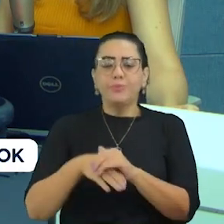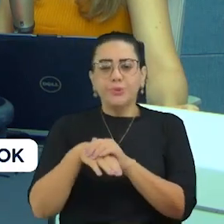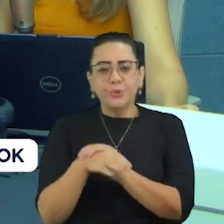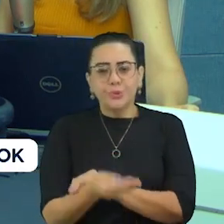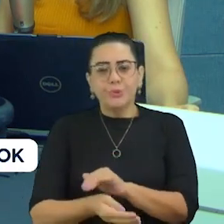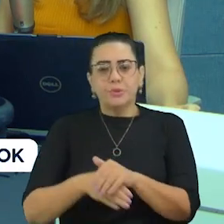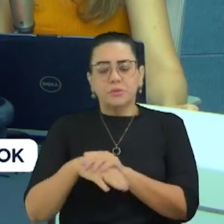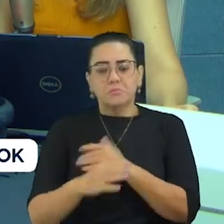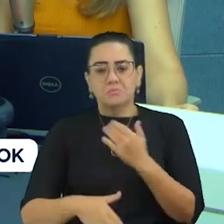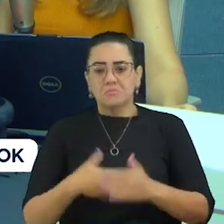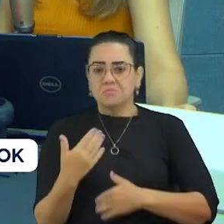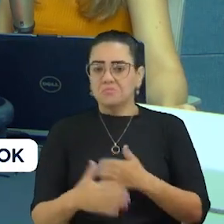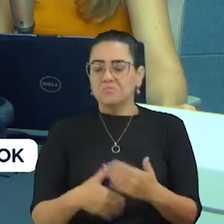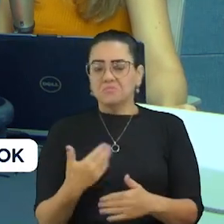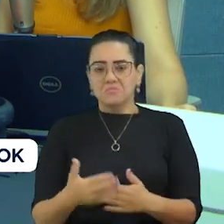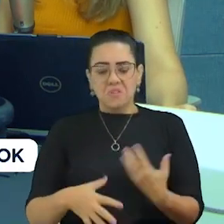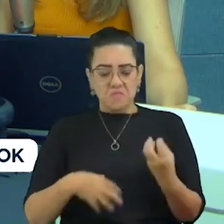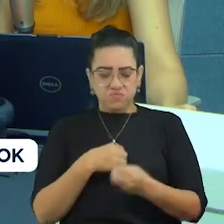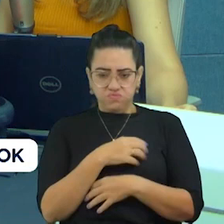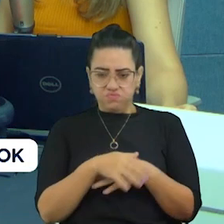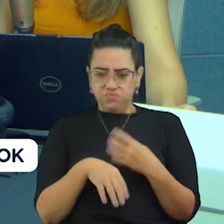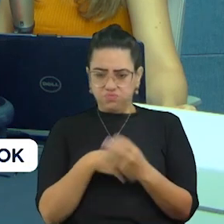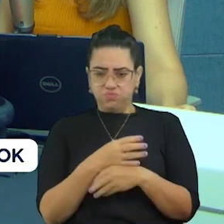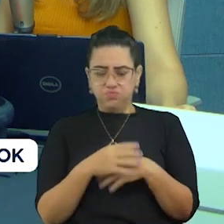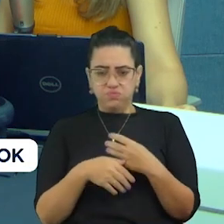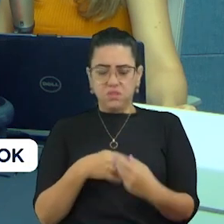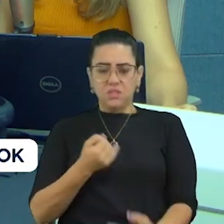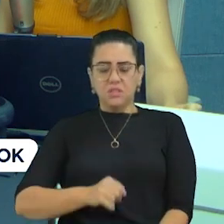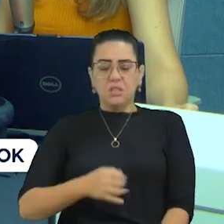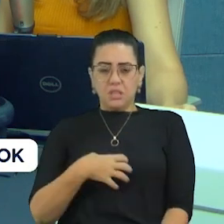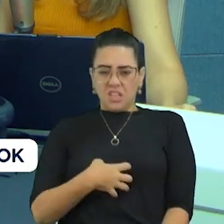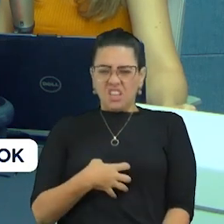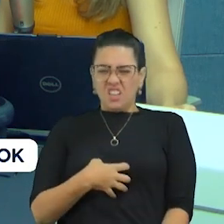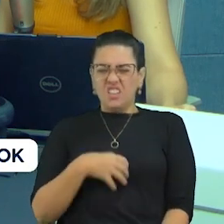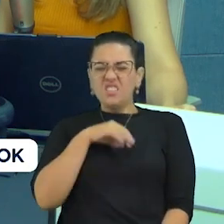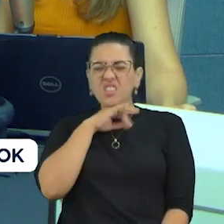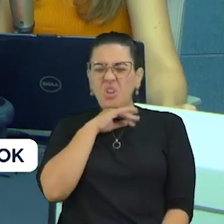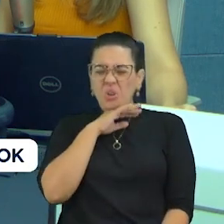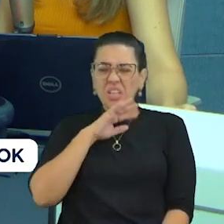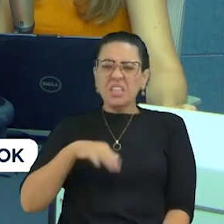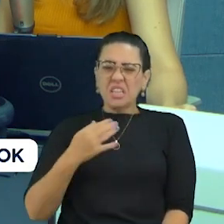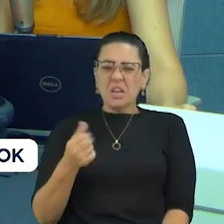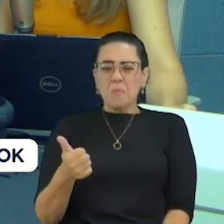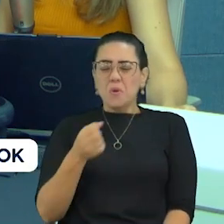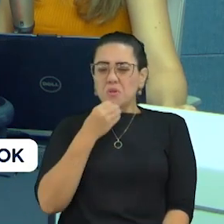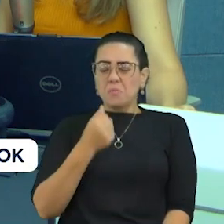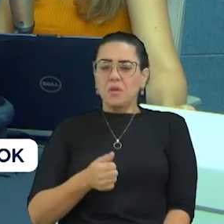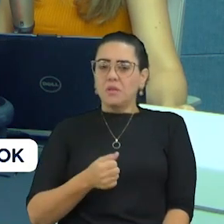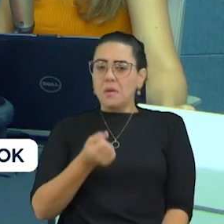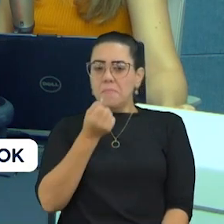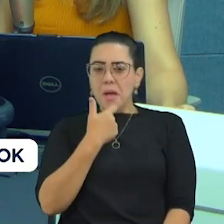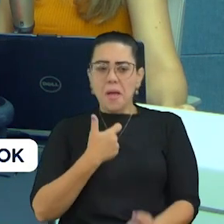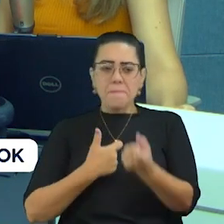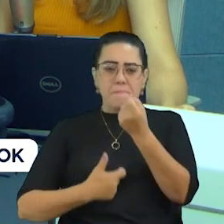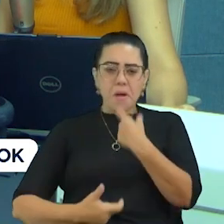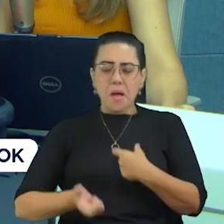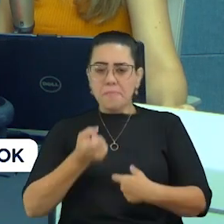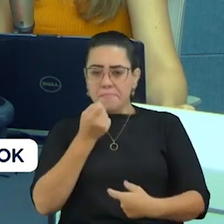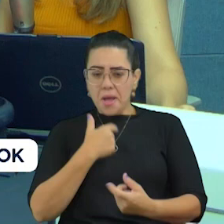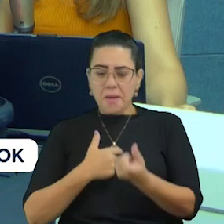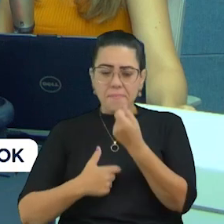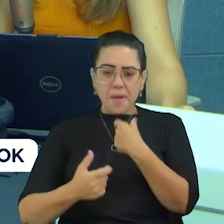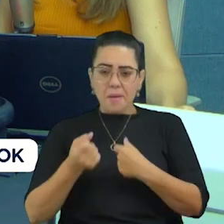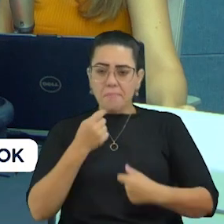um relaxante muscular e mais um para o estômago, porque meu estômago não fica bem. Já a gente está tomando medicações em excesso